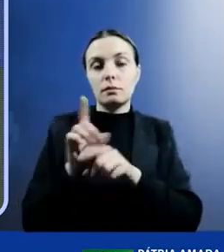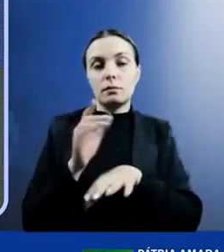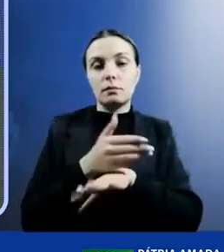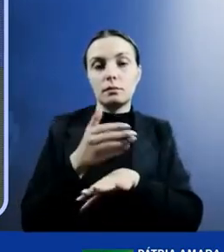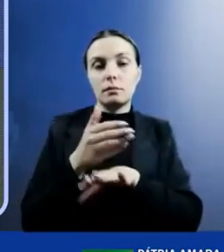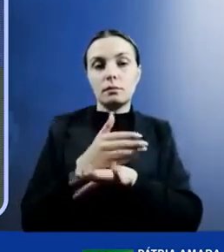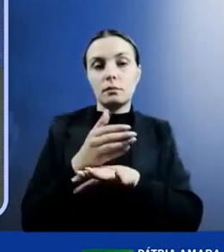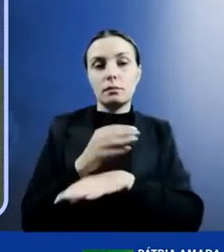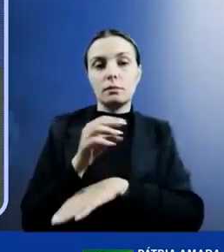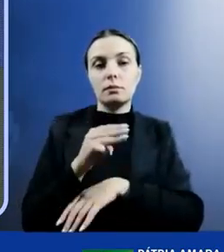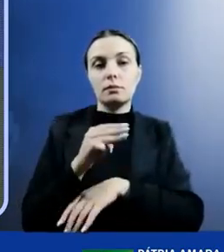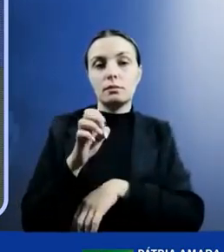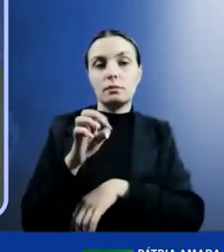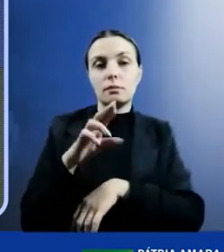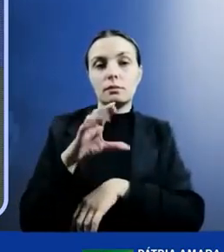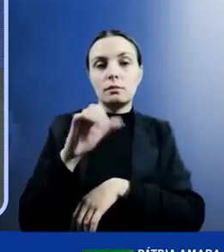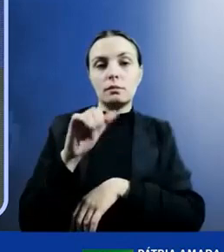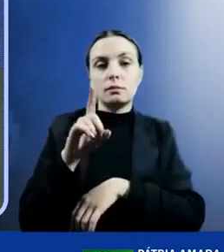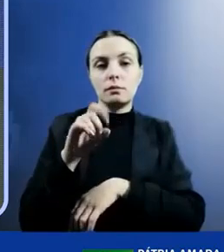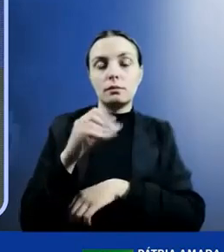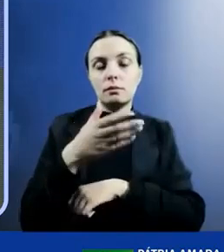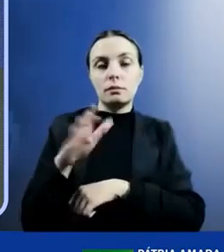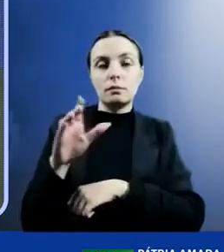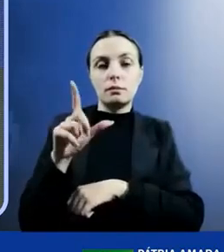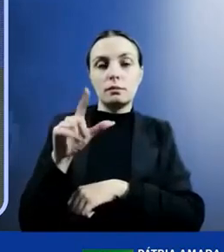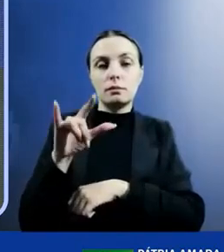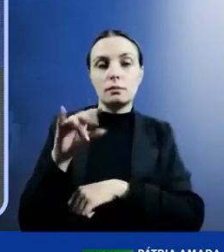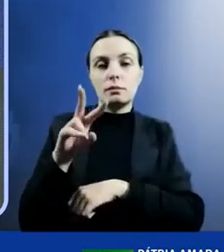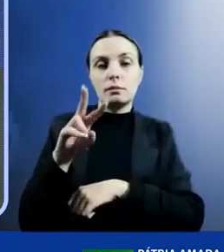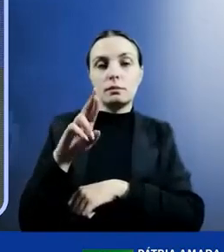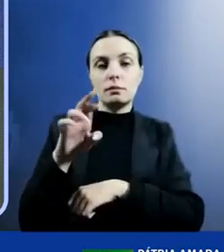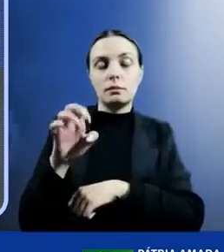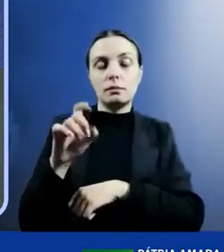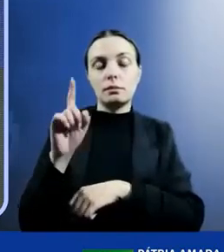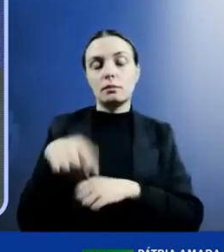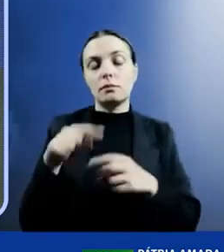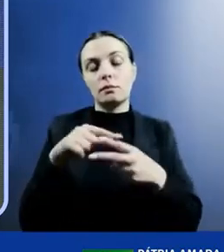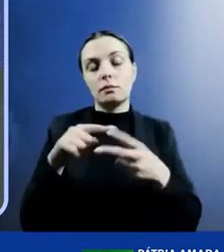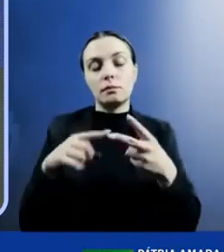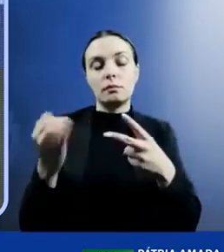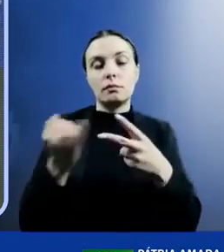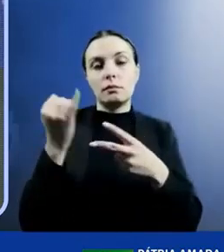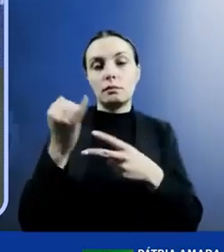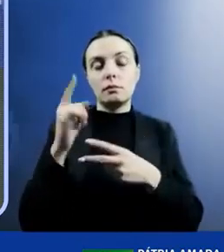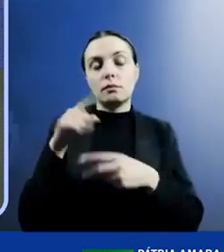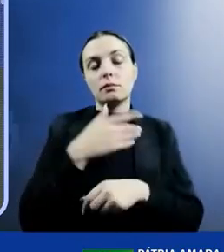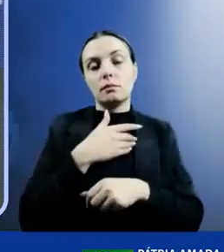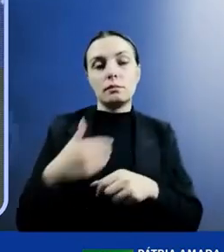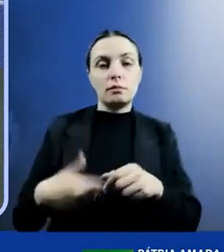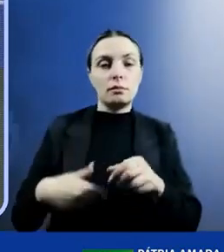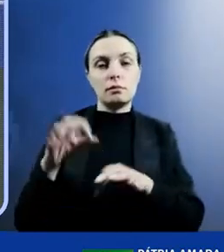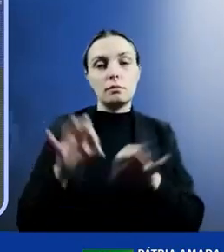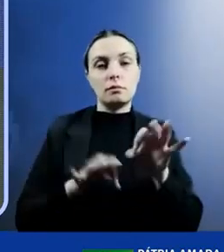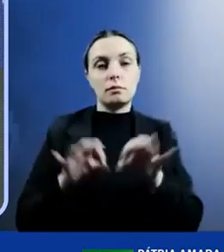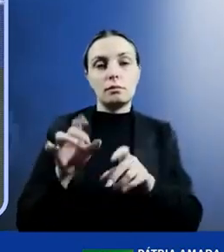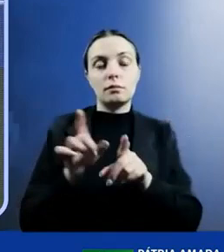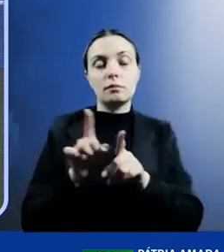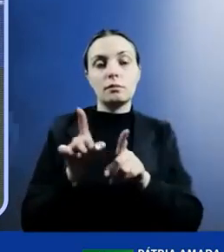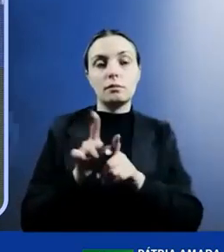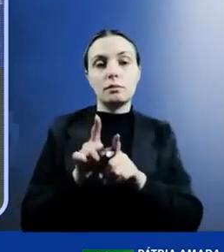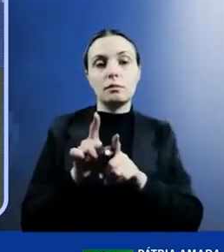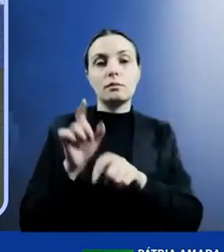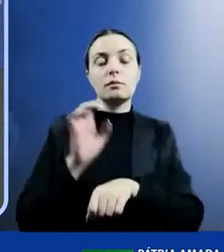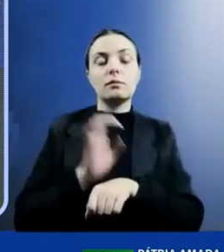Essas duas questões são fundamentais e são aspectos regulados pelo governo federal. E o que cabe ao Estado